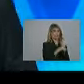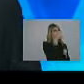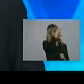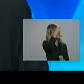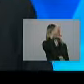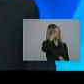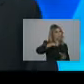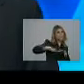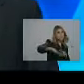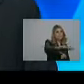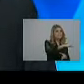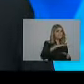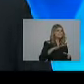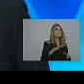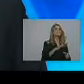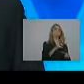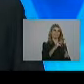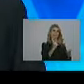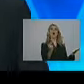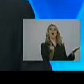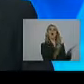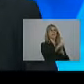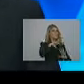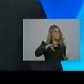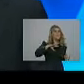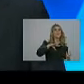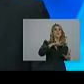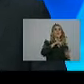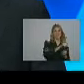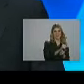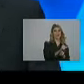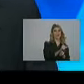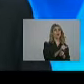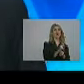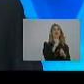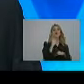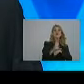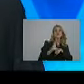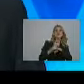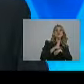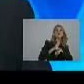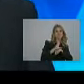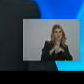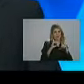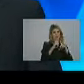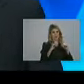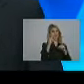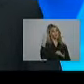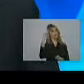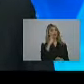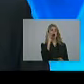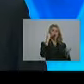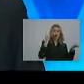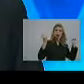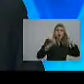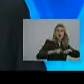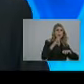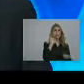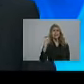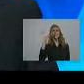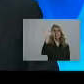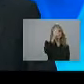da segurança pública é uma tendência mundial, em que pese a nossa Constituição Federal determinar que essa é uma competência dos estados,